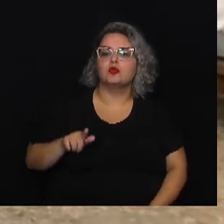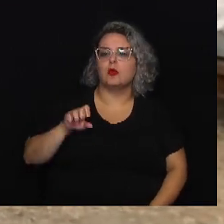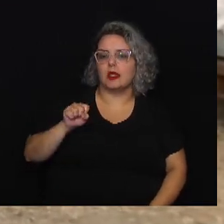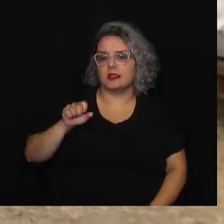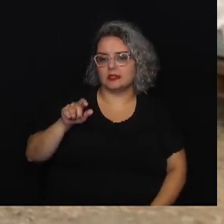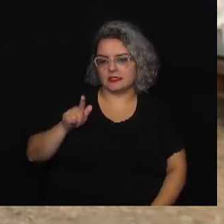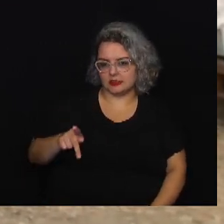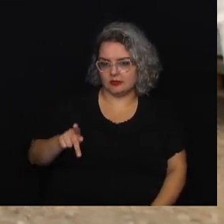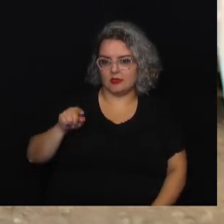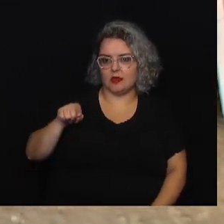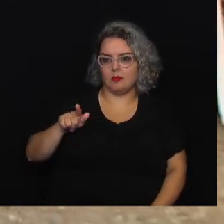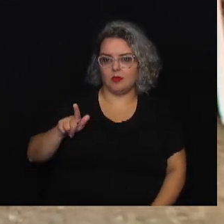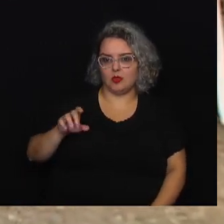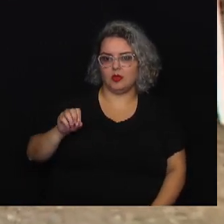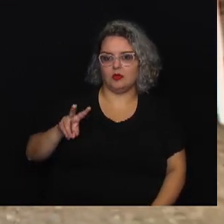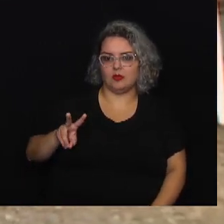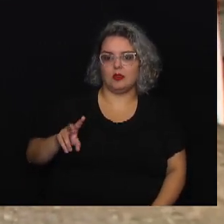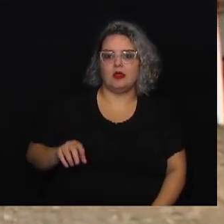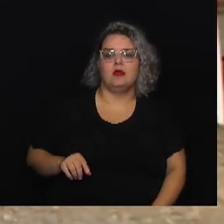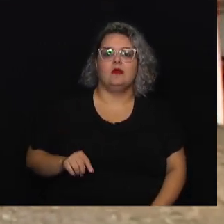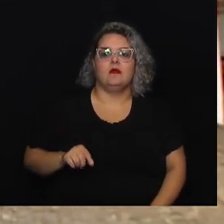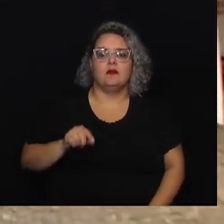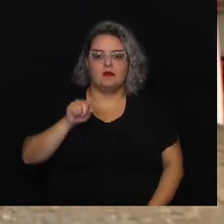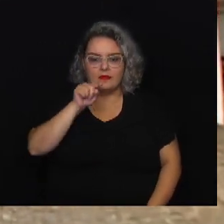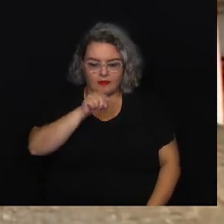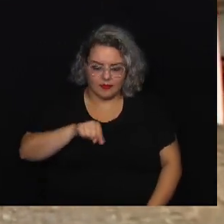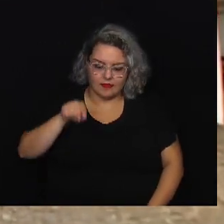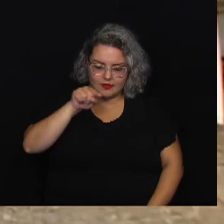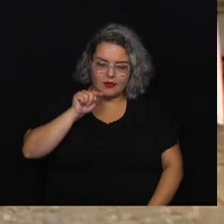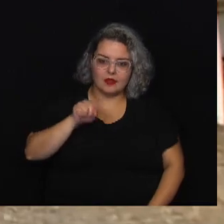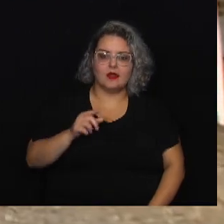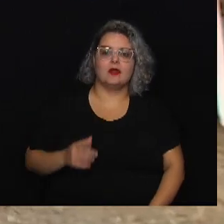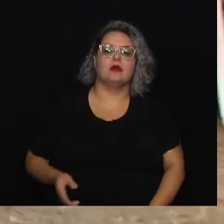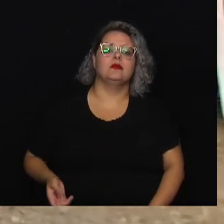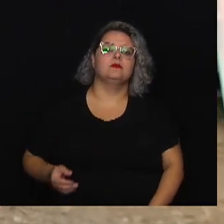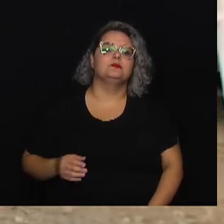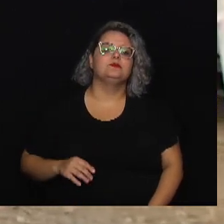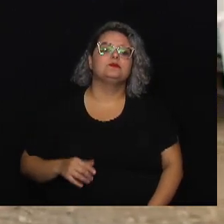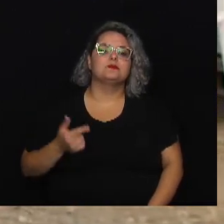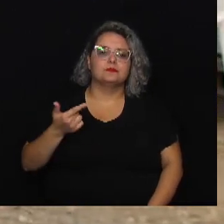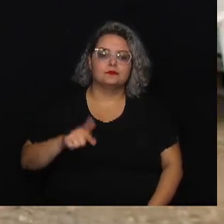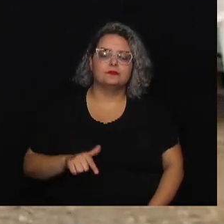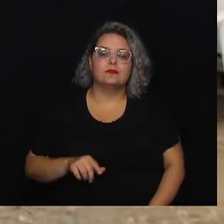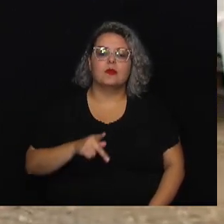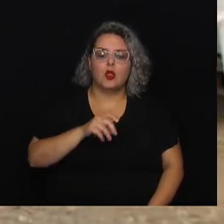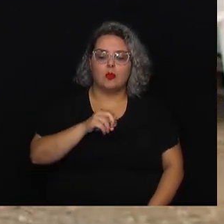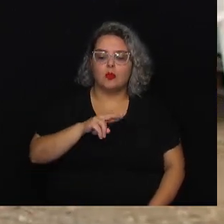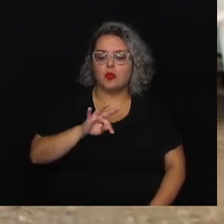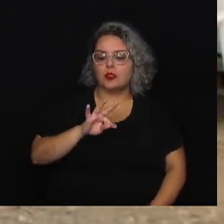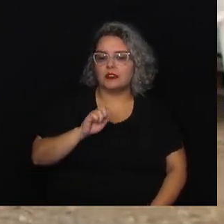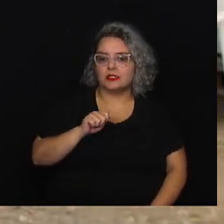.campinas.sp.gov.br, né? Coloca lá, clínica, vai ter já aparece. Clínica Veterinária. Mas vamos repetir aqui, Monique.